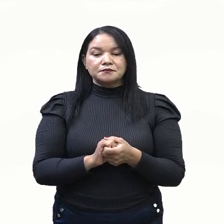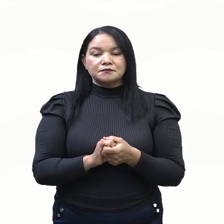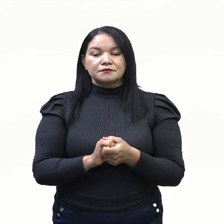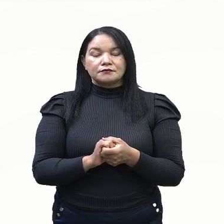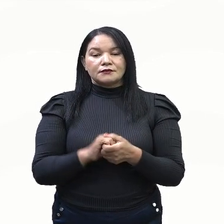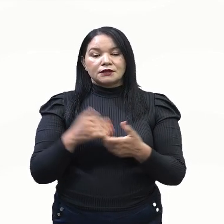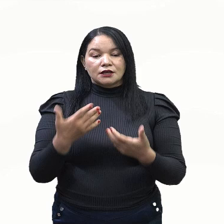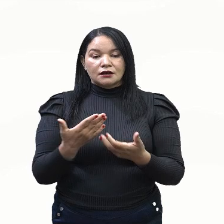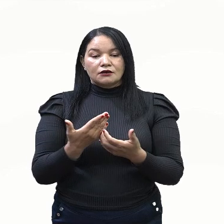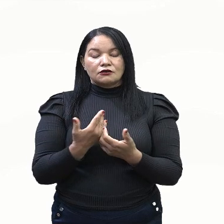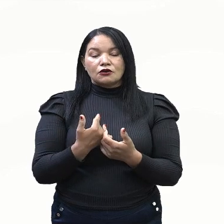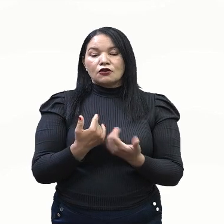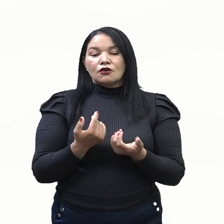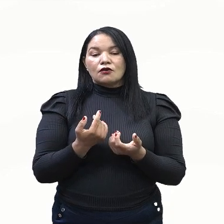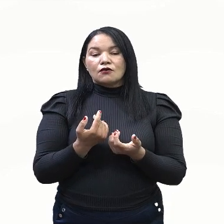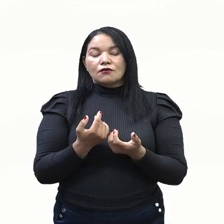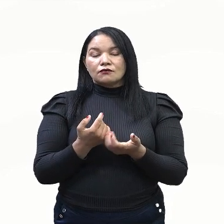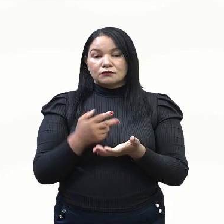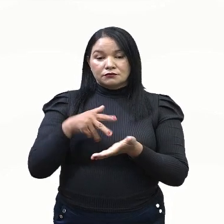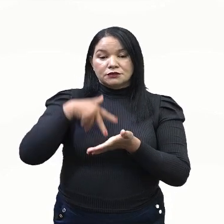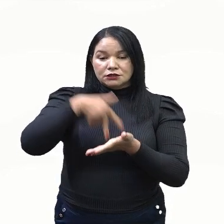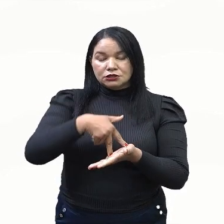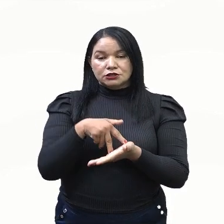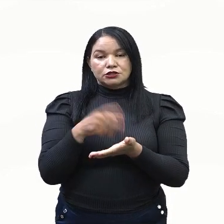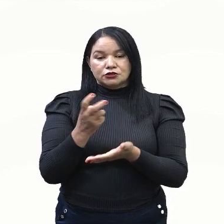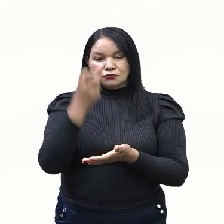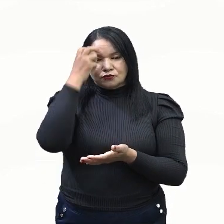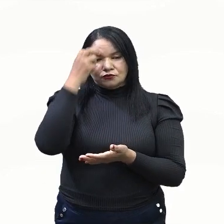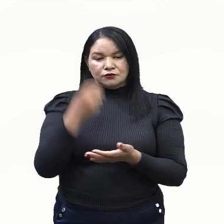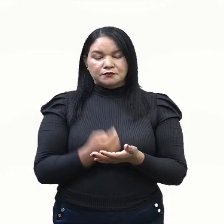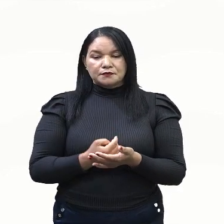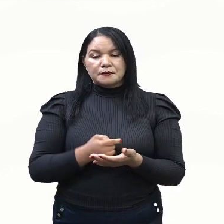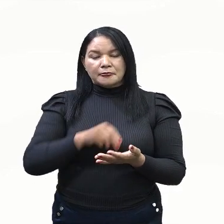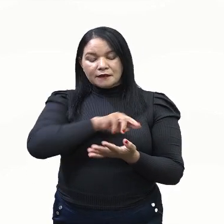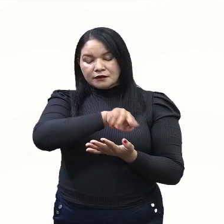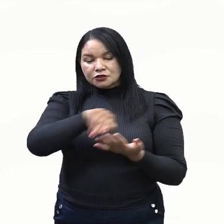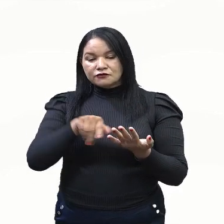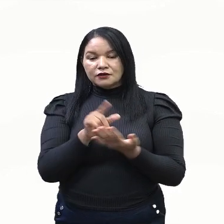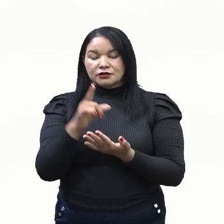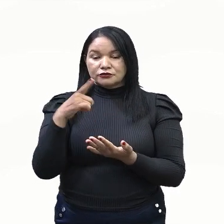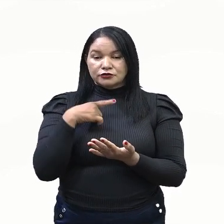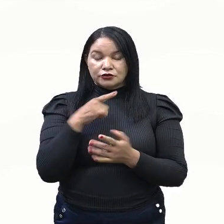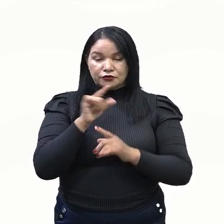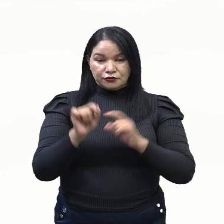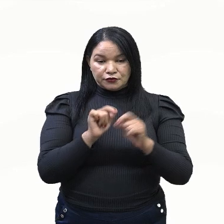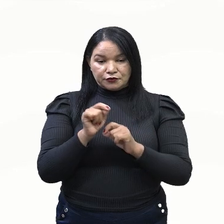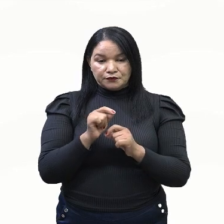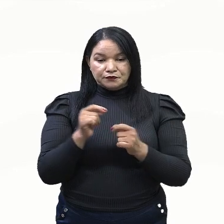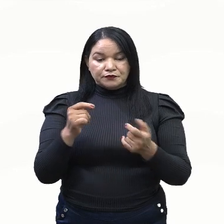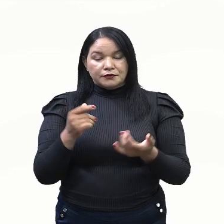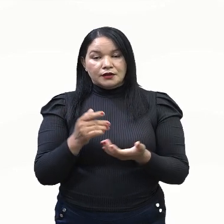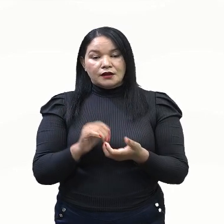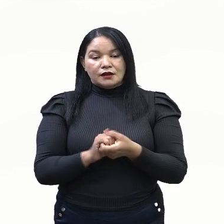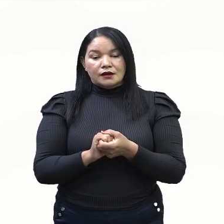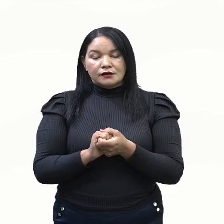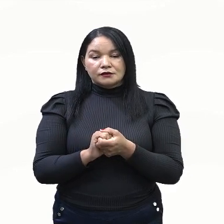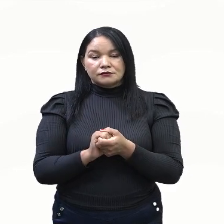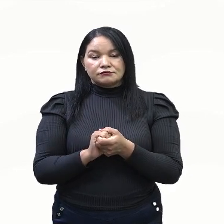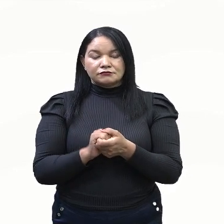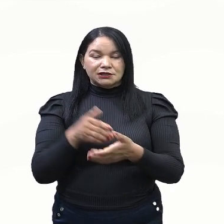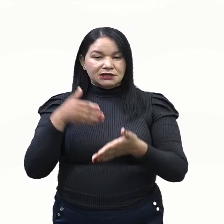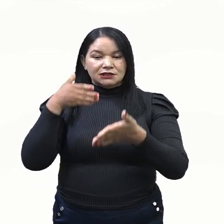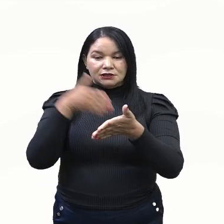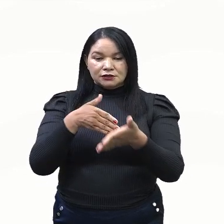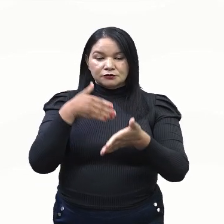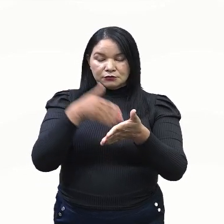Resistência e cultura. Todos esses fatores não vão ser determinantes para limitar